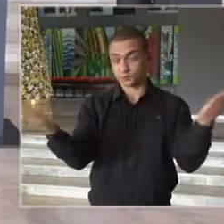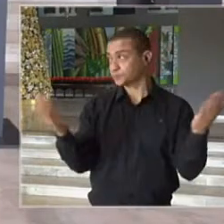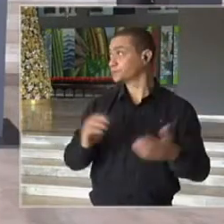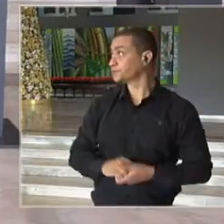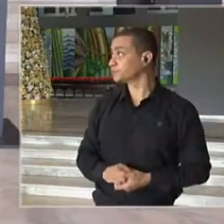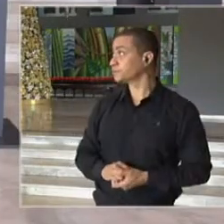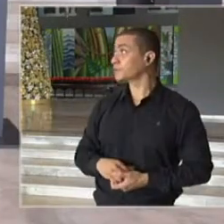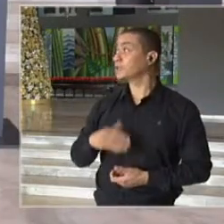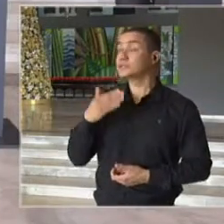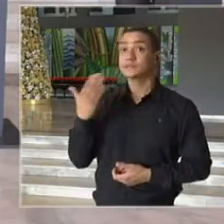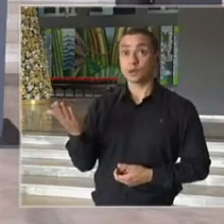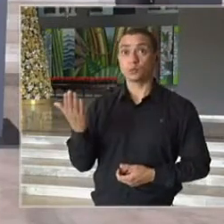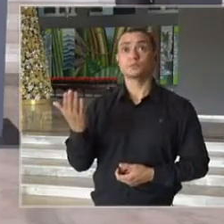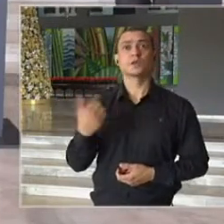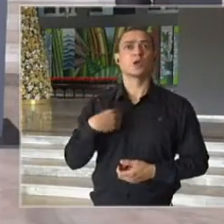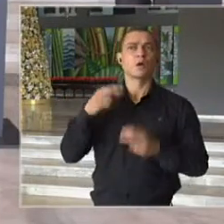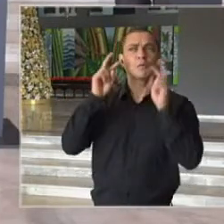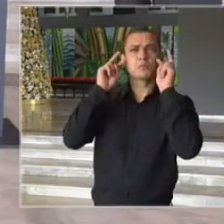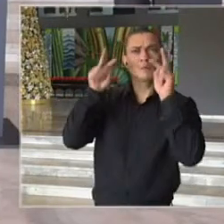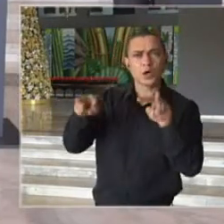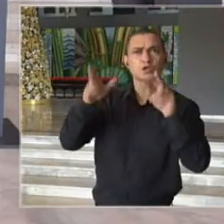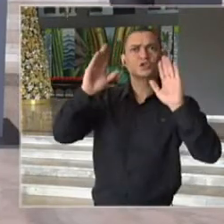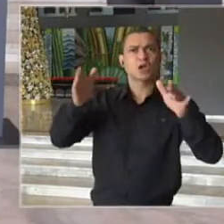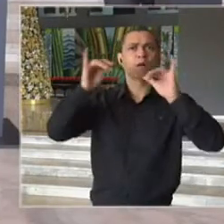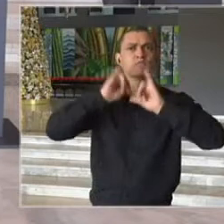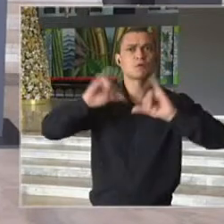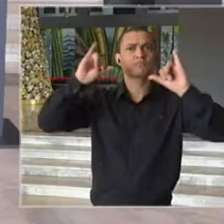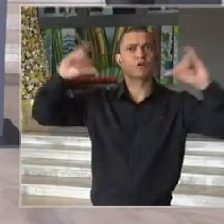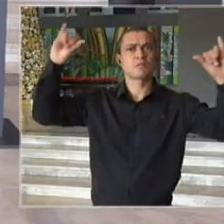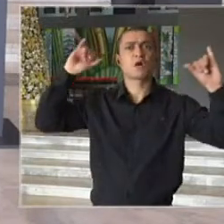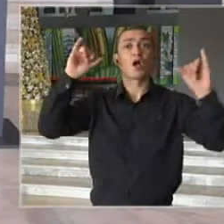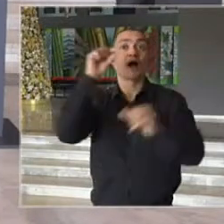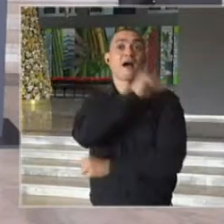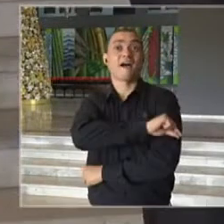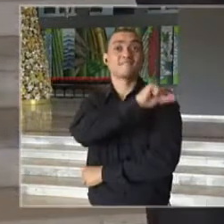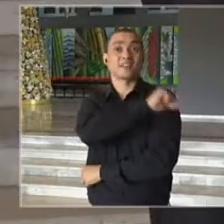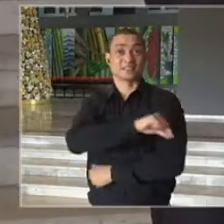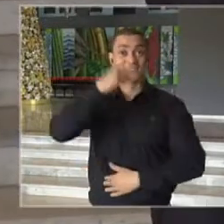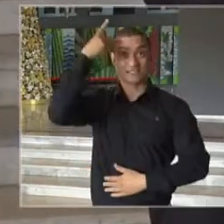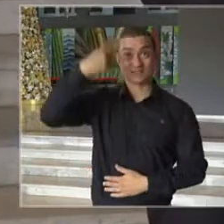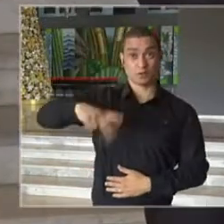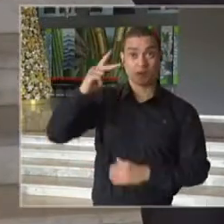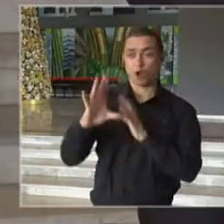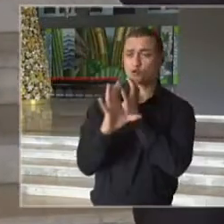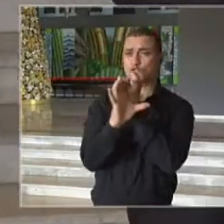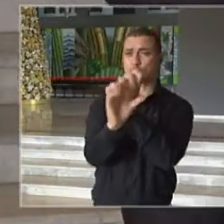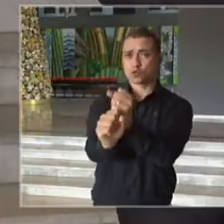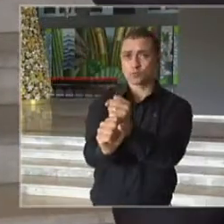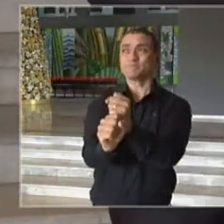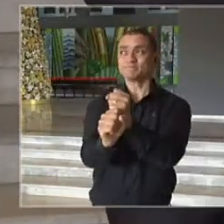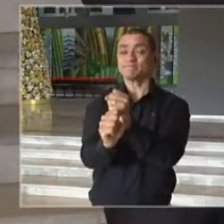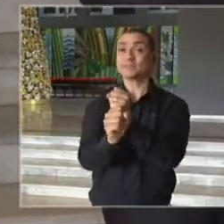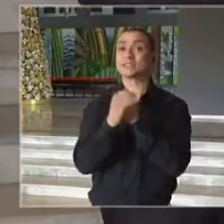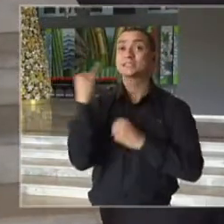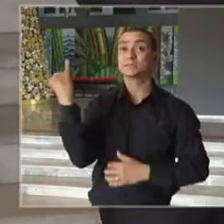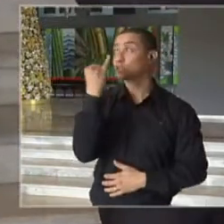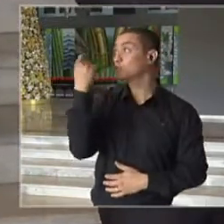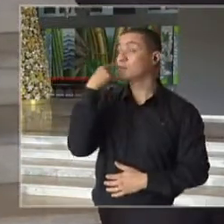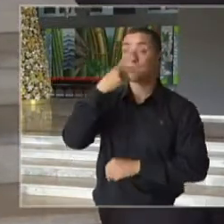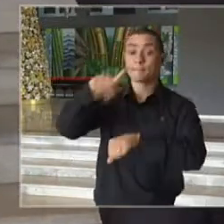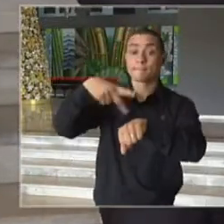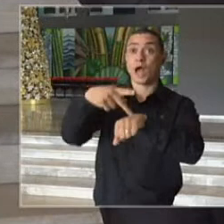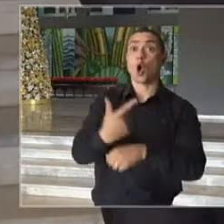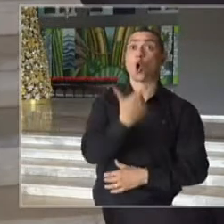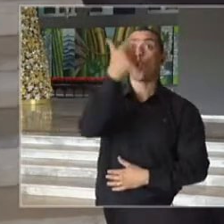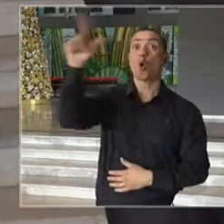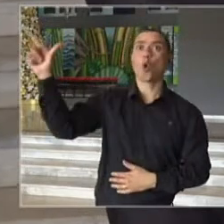todas. Então, quando nós olhamos a campanha de vacinação no estado de São Paulo, nós temos que olhar sempre para os outros países